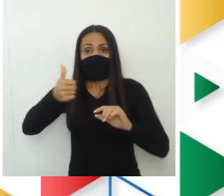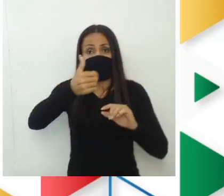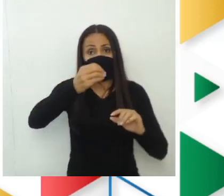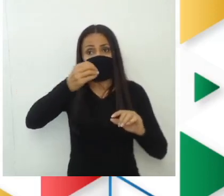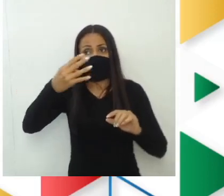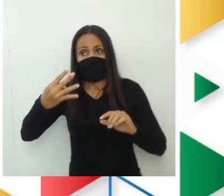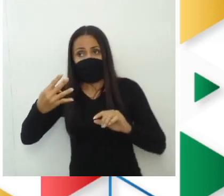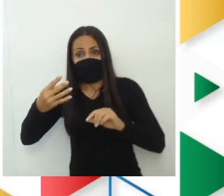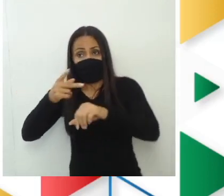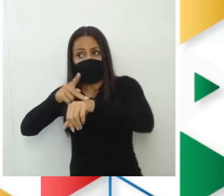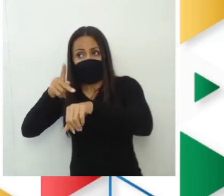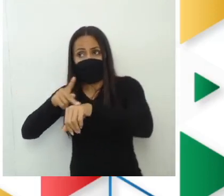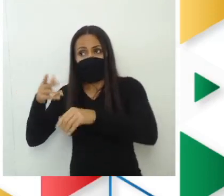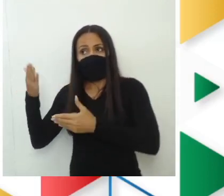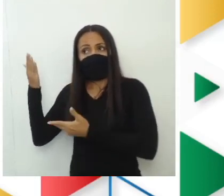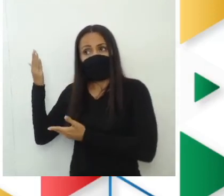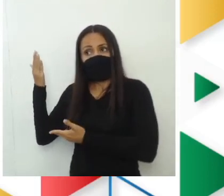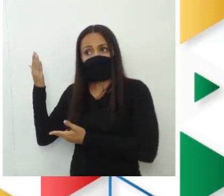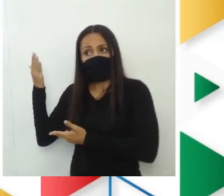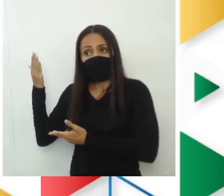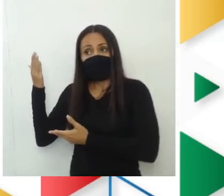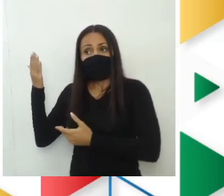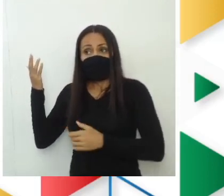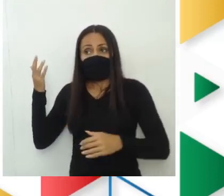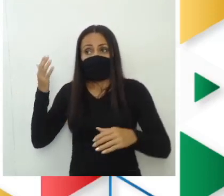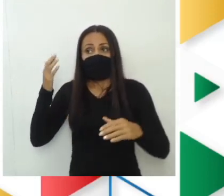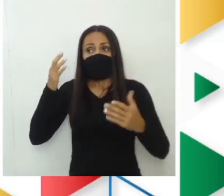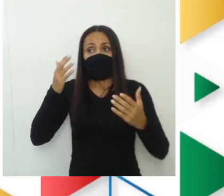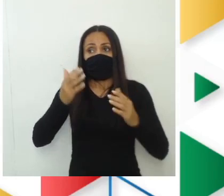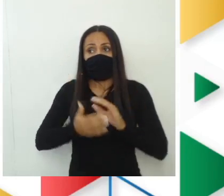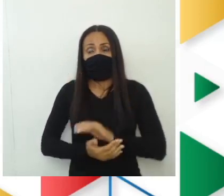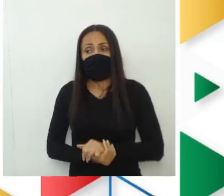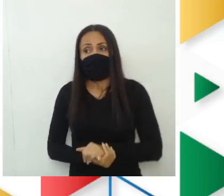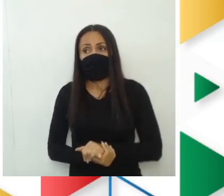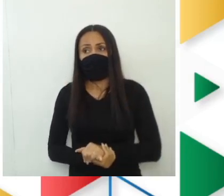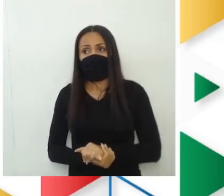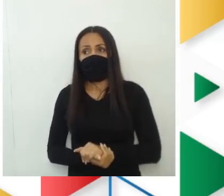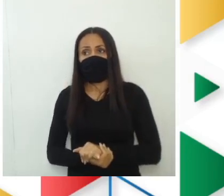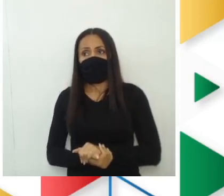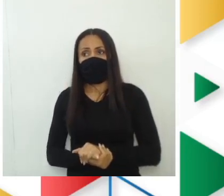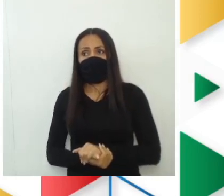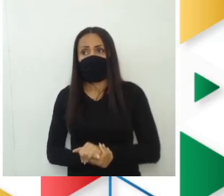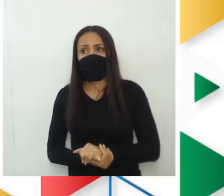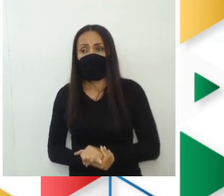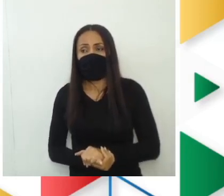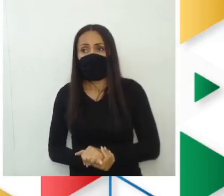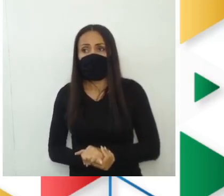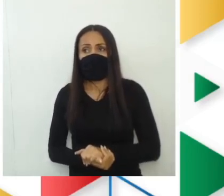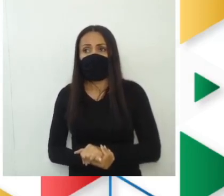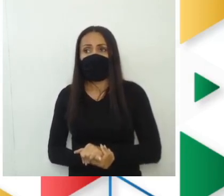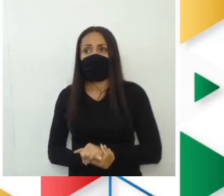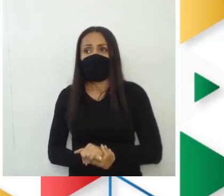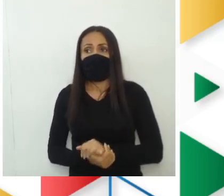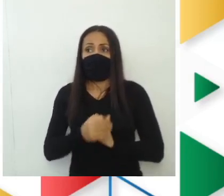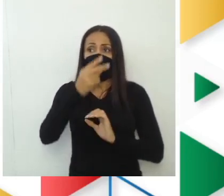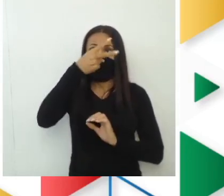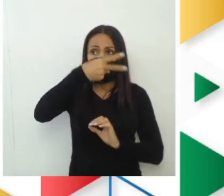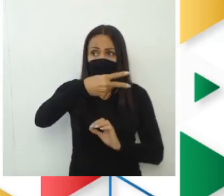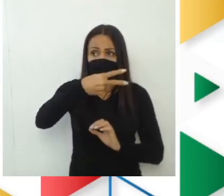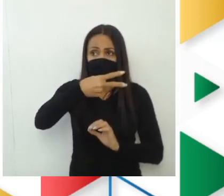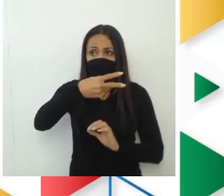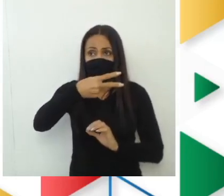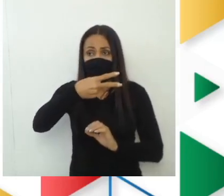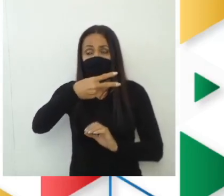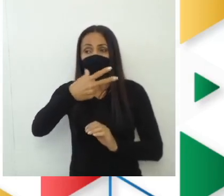ó, 104 é maior do que 101? Então, para a resposta aí do item A, ele é maior. Tranquilo? Deu